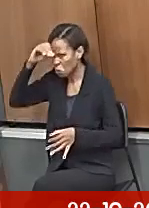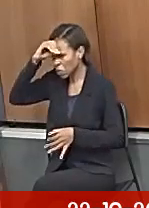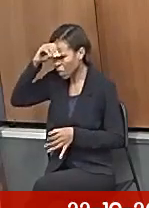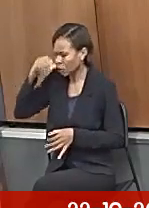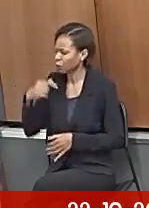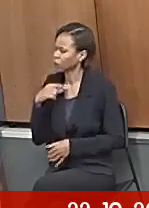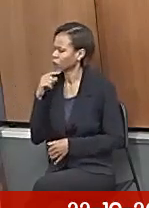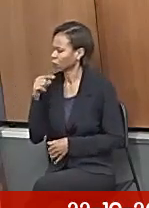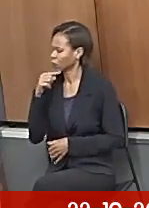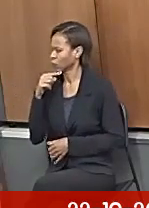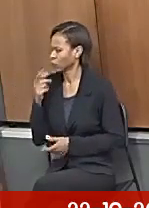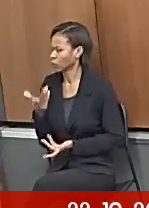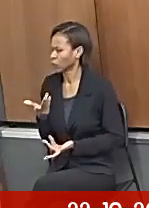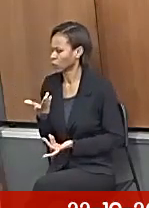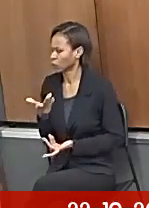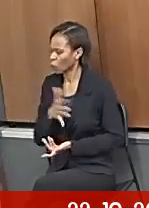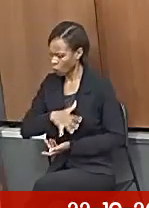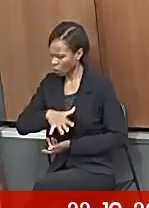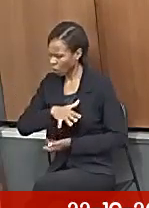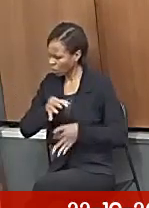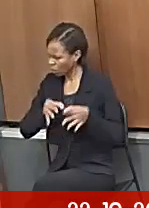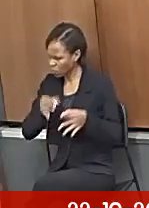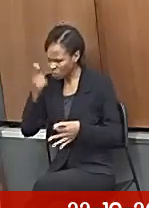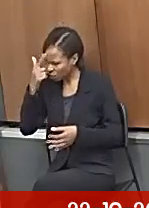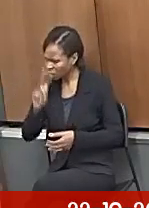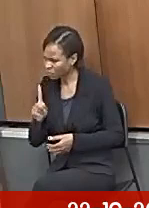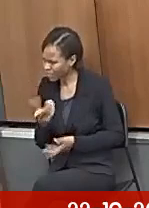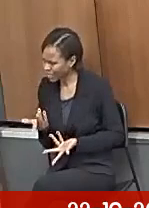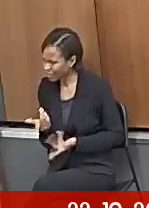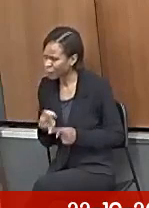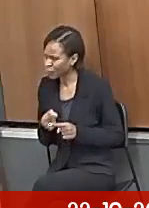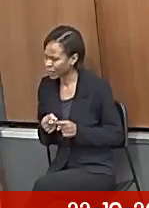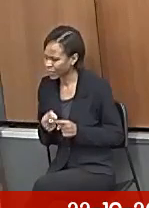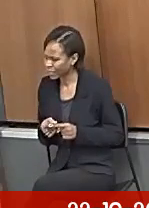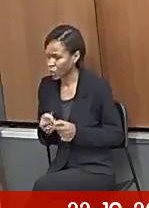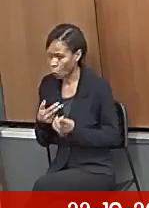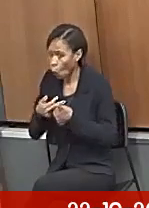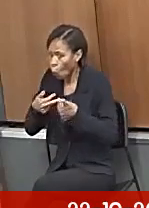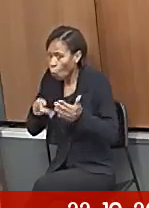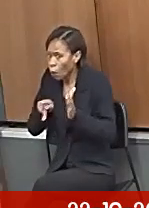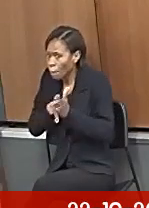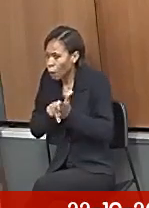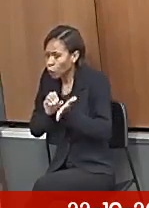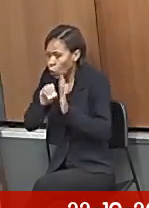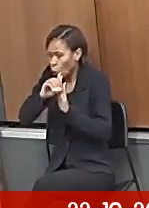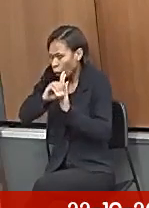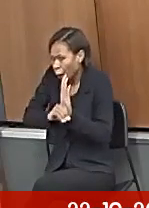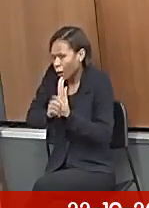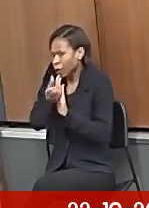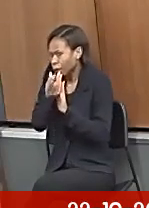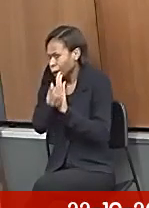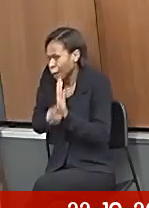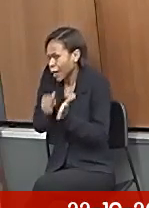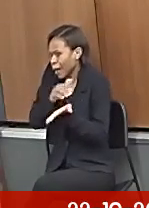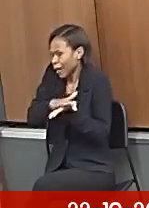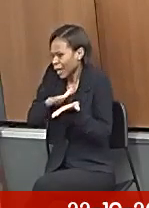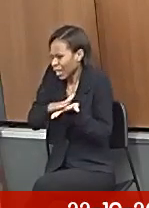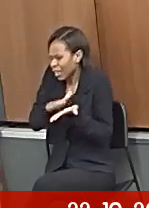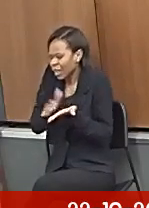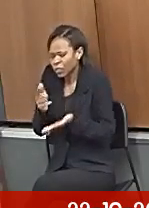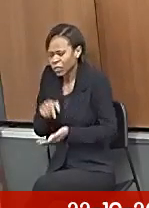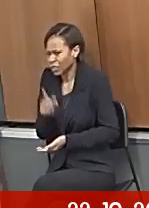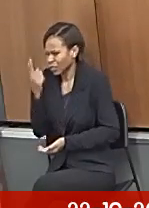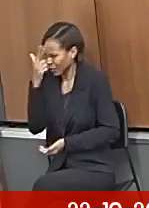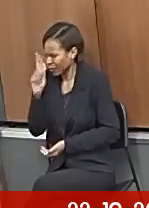duvido disso. Eu duvido, porque, quando tem questões relativas a orçamento e despesa, eu duvido que alguém não esteja